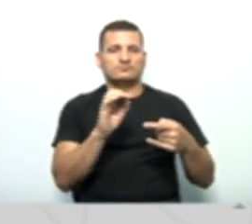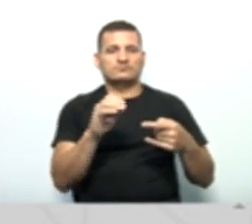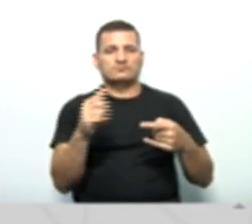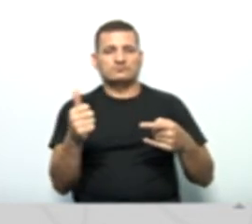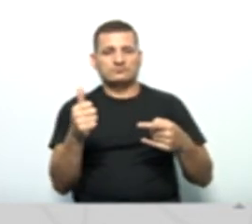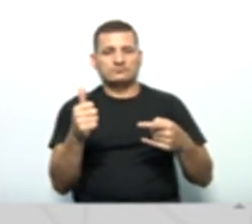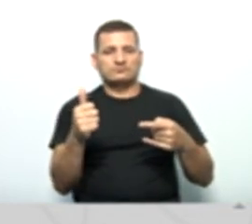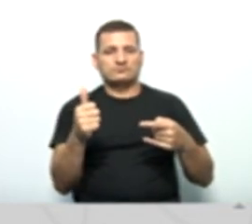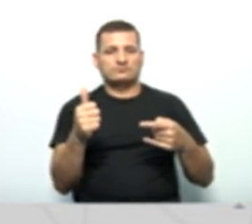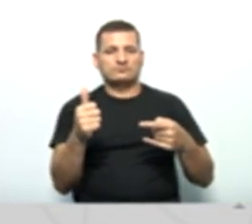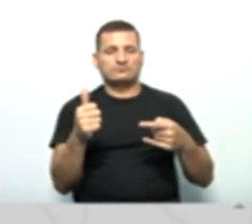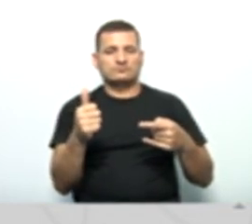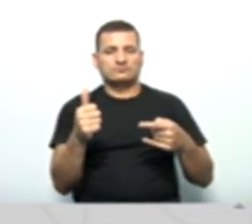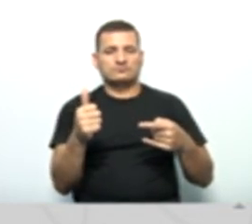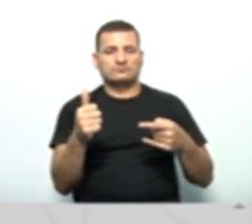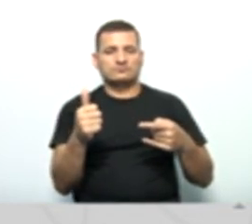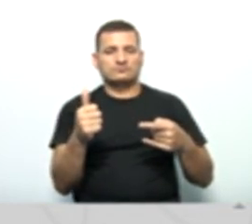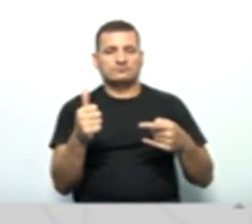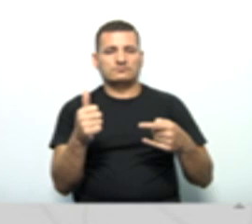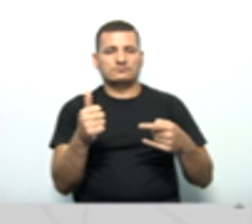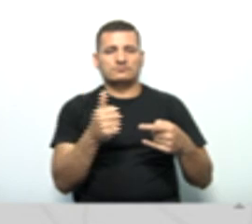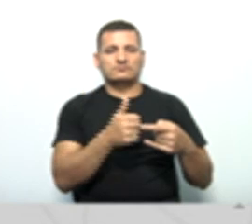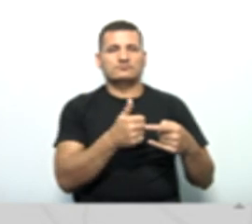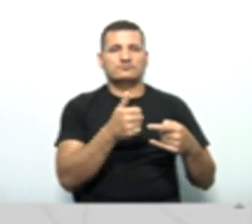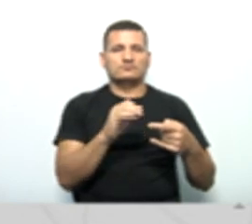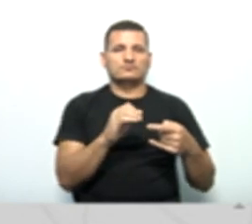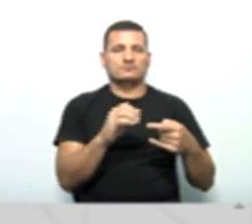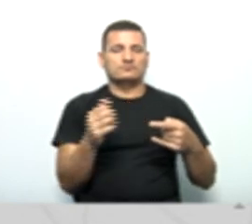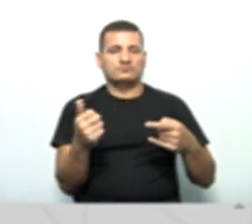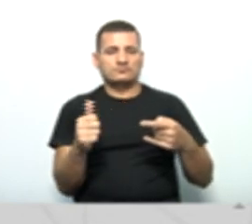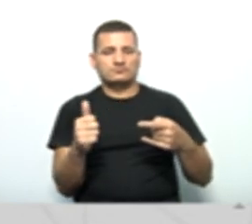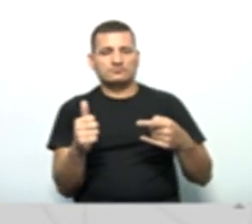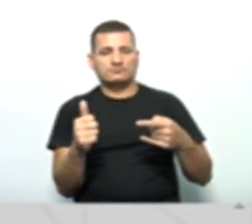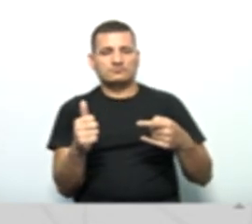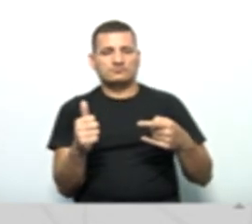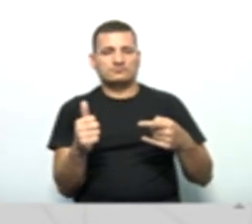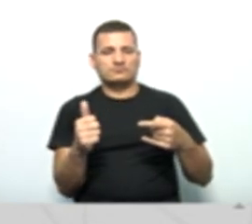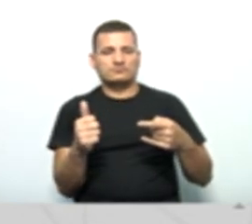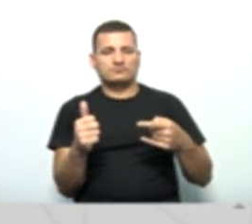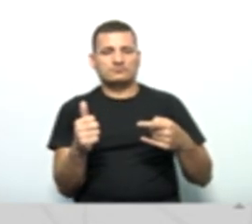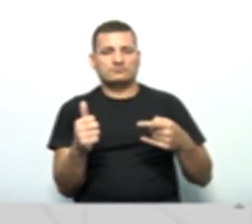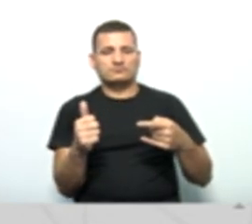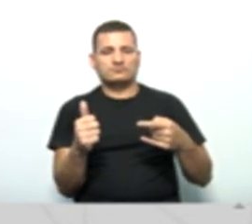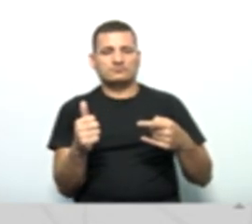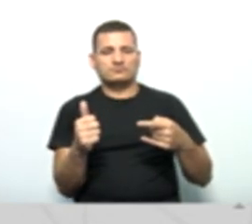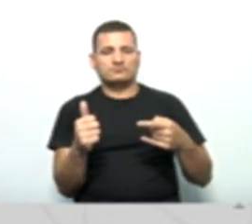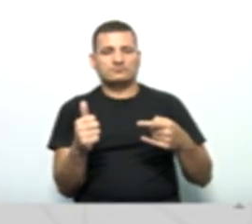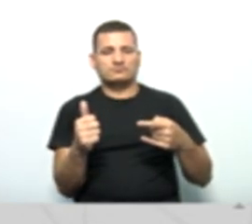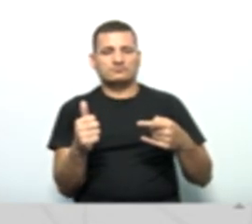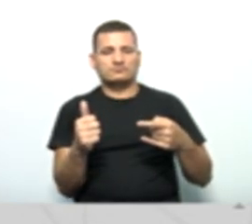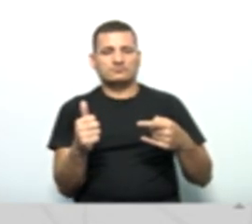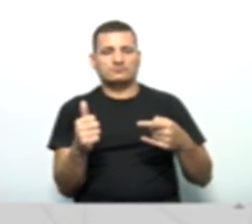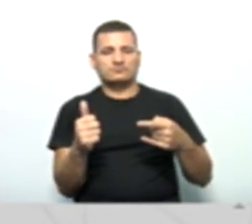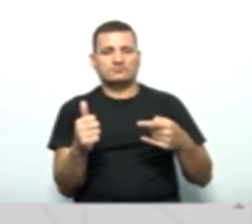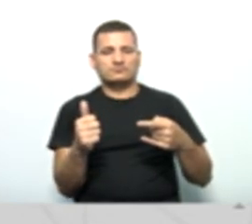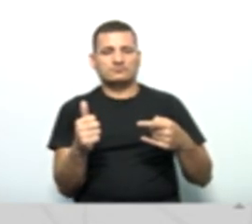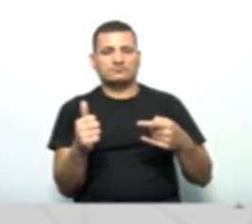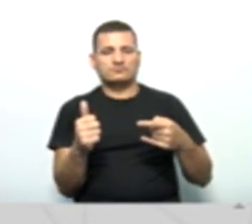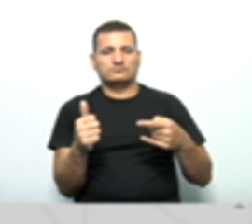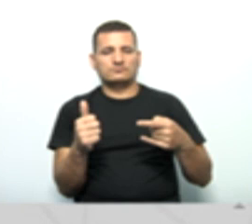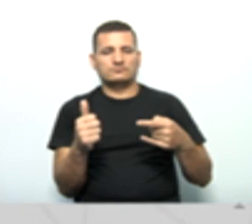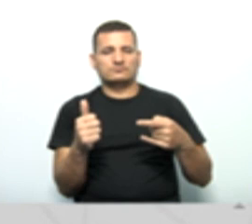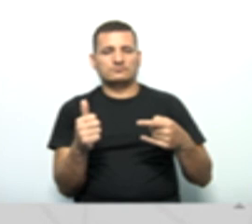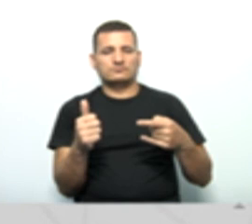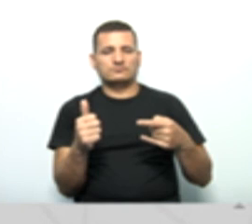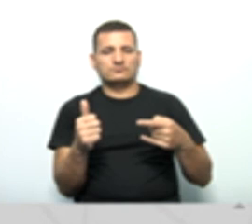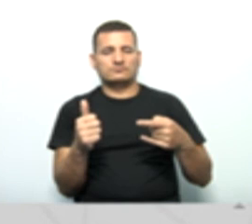1, e no primeiro array 10 e 11. E no segundo, o que afinal imprime a segunda posição do array,